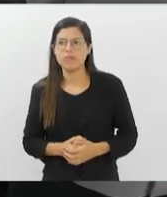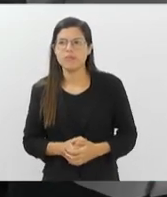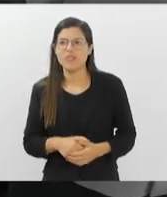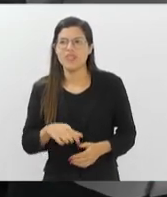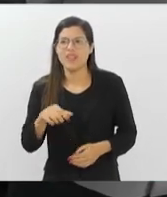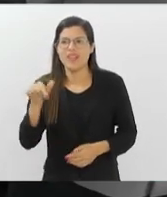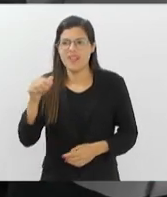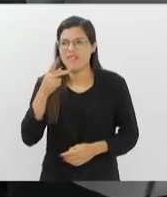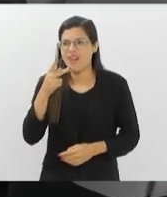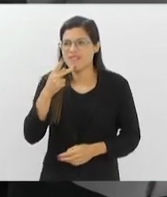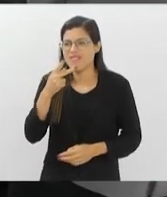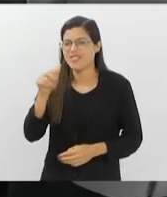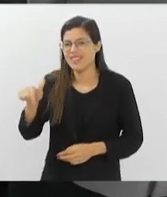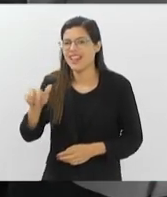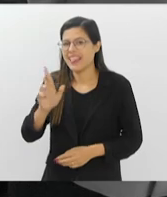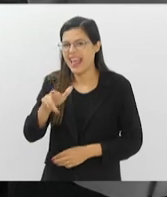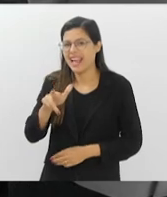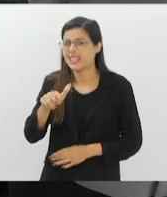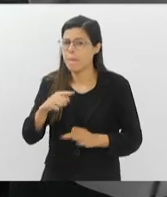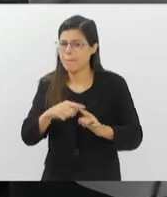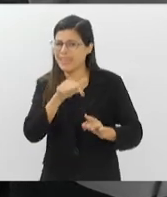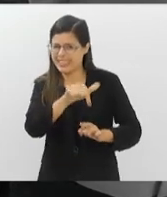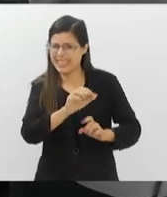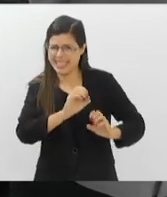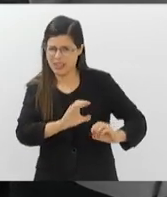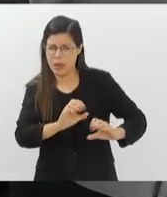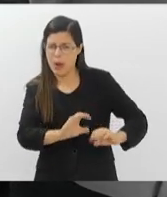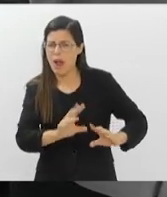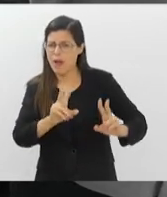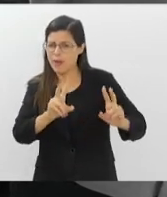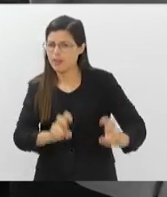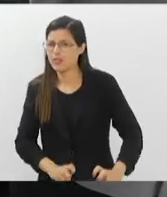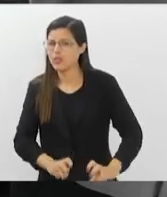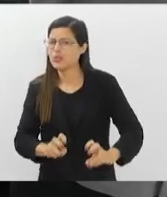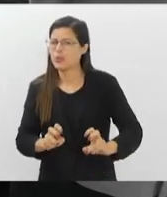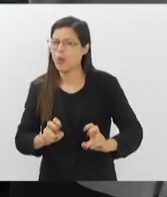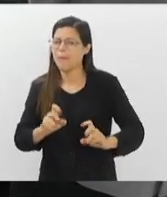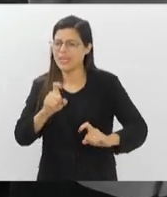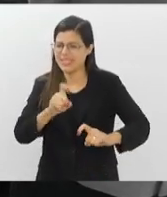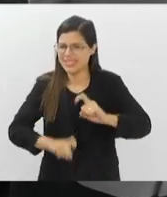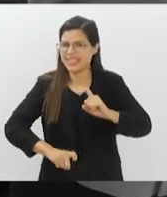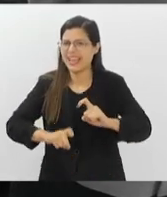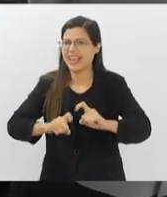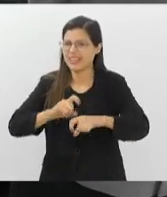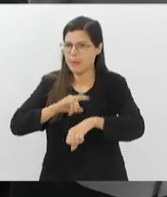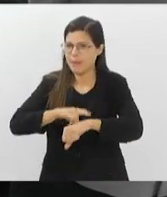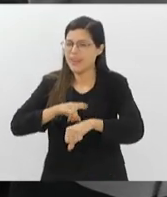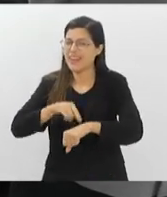aula sobre sexo em banheiros públicos, está vendo? Está tomando testosterona junto com o canabidiol.